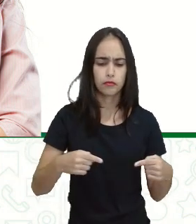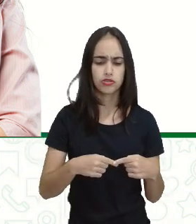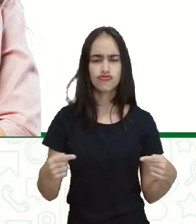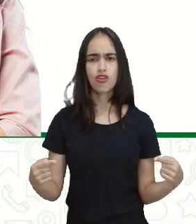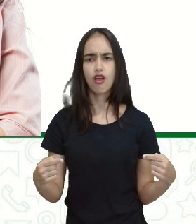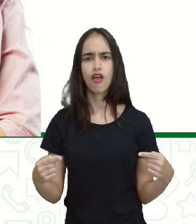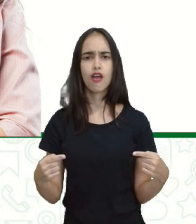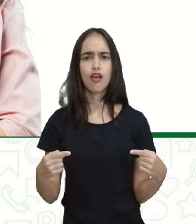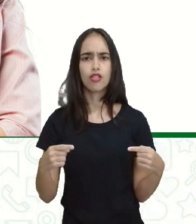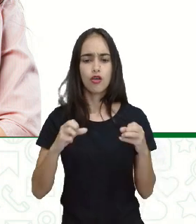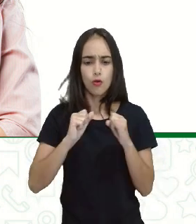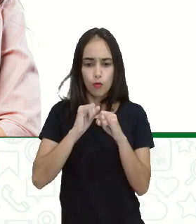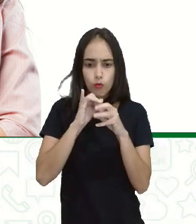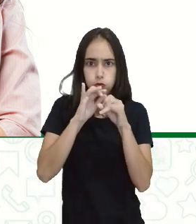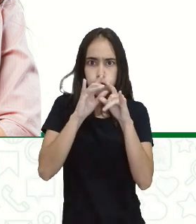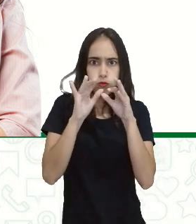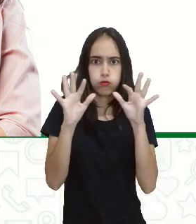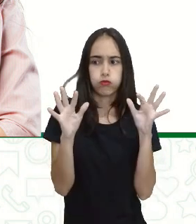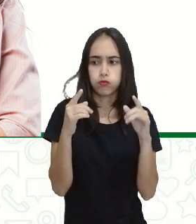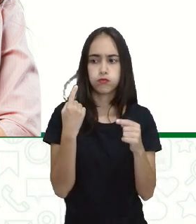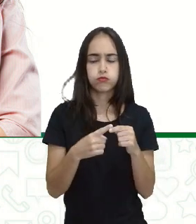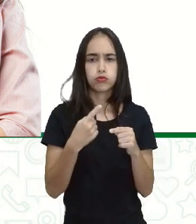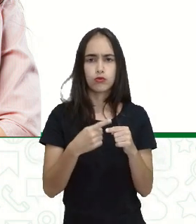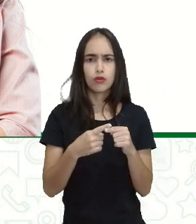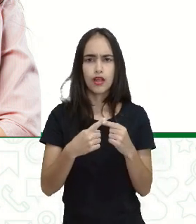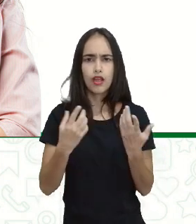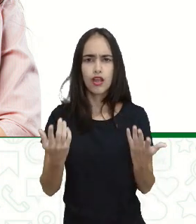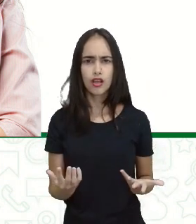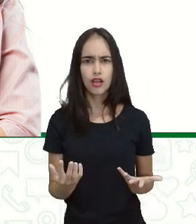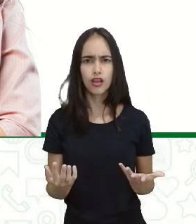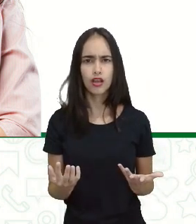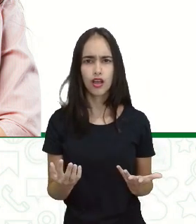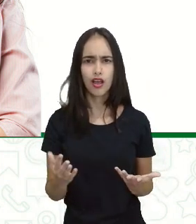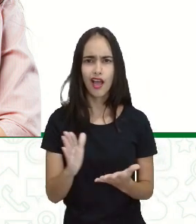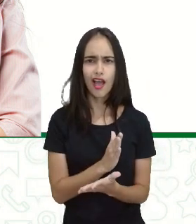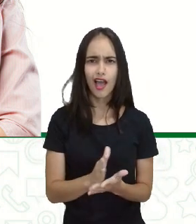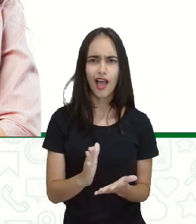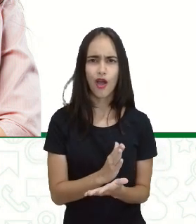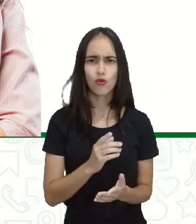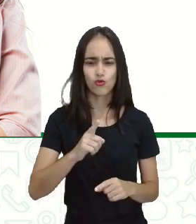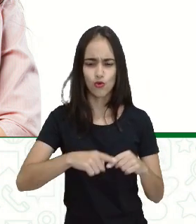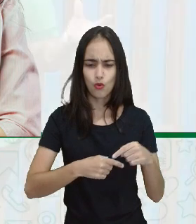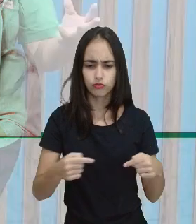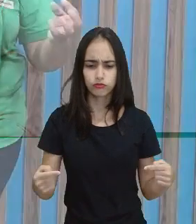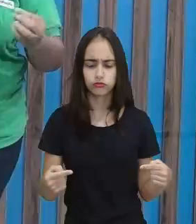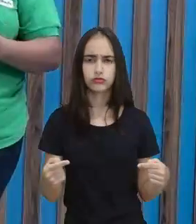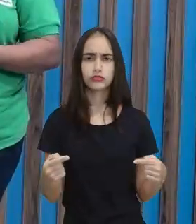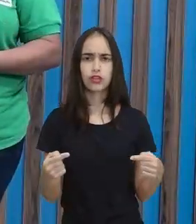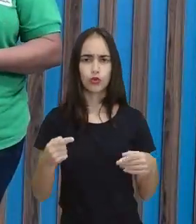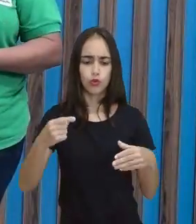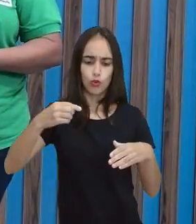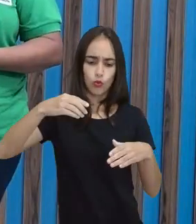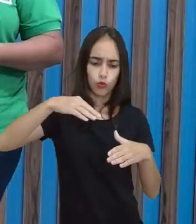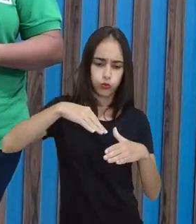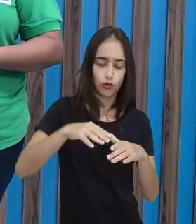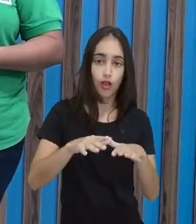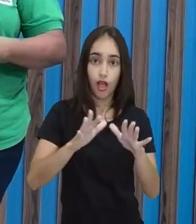afundam, porque os materiais, eles são, a gente encontra ele de diversas